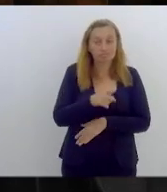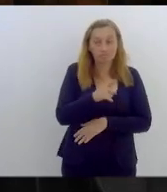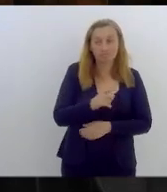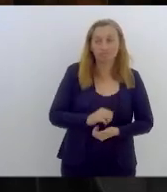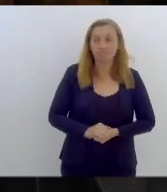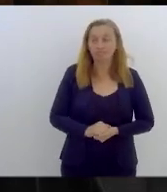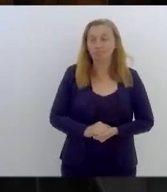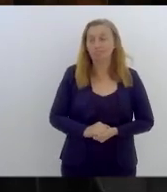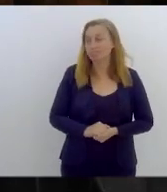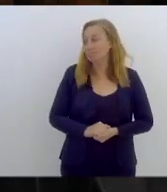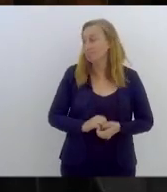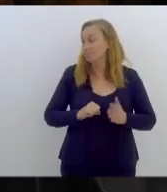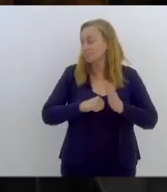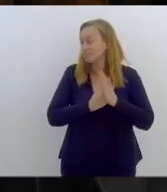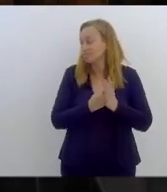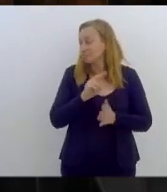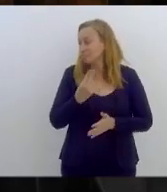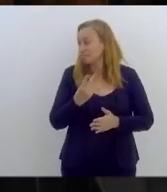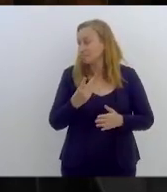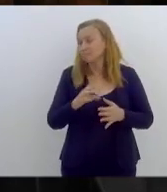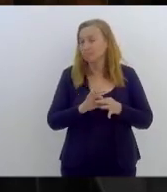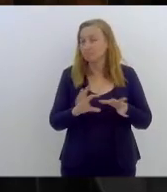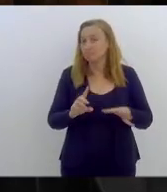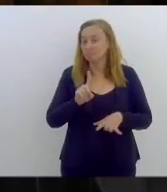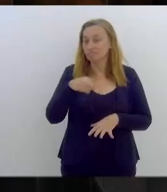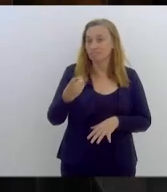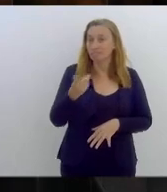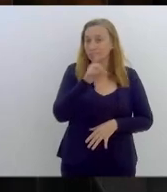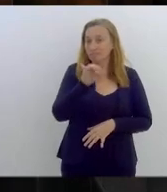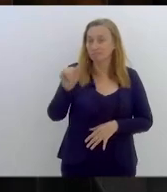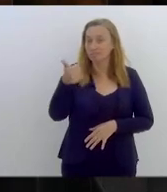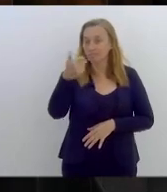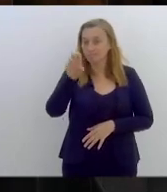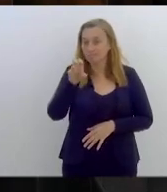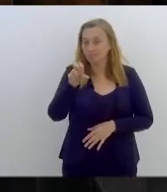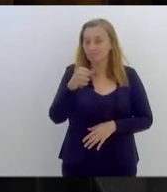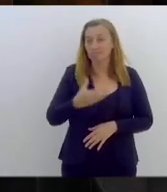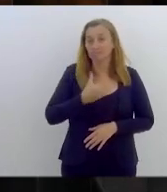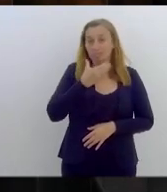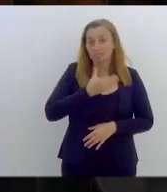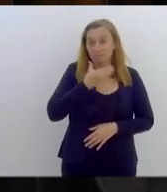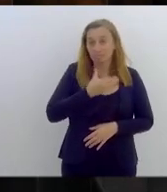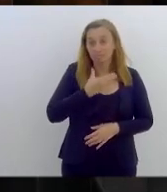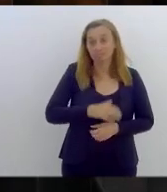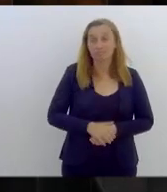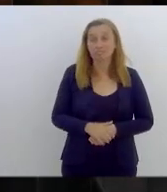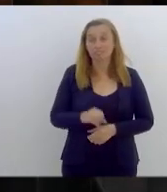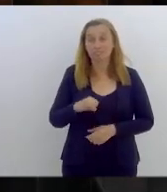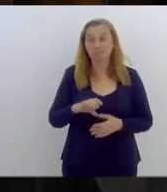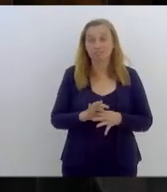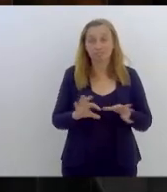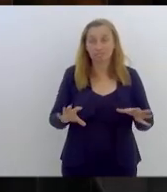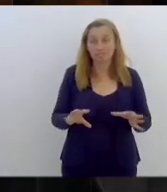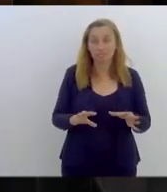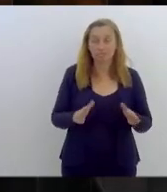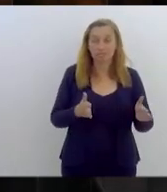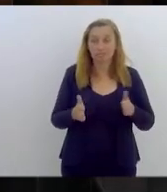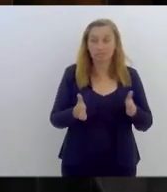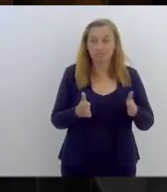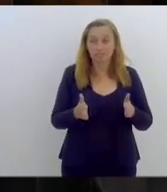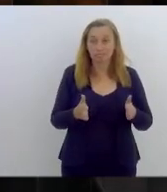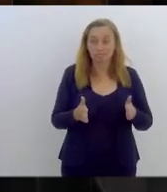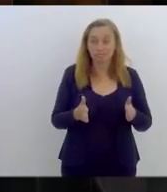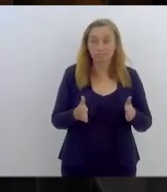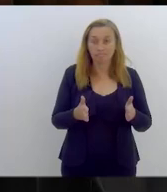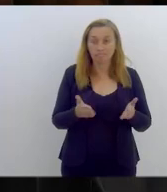para ser sancionado depois do dia 15 de Dezembro Se ele deixar passar o prazo